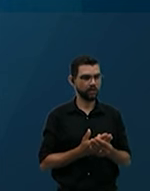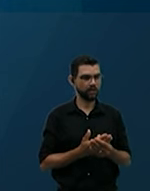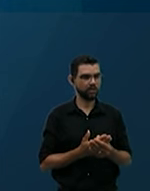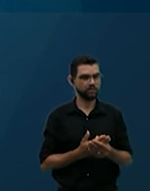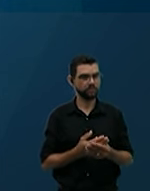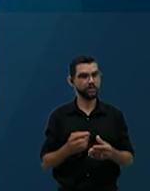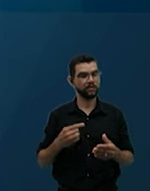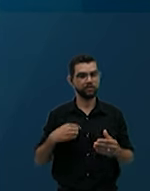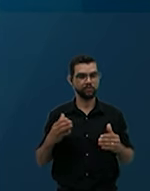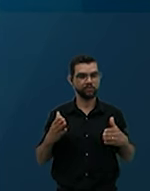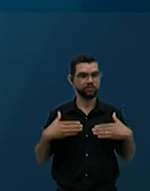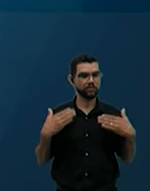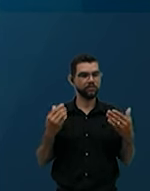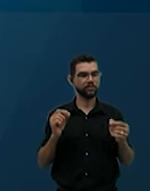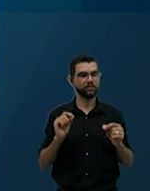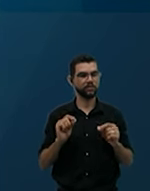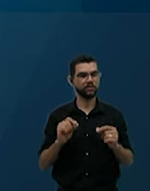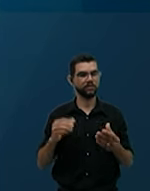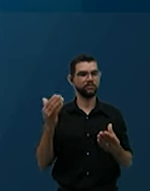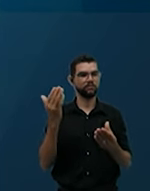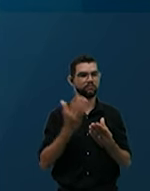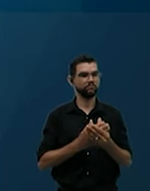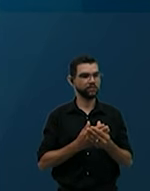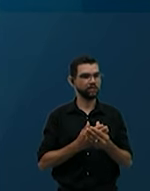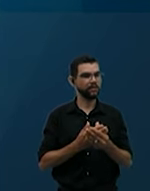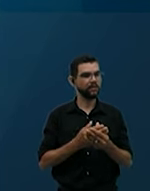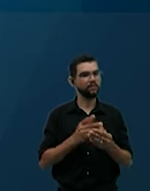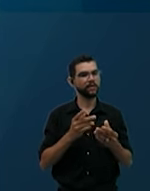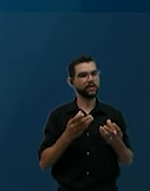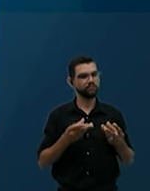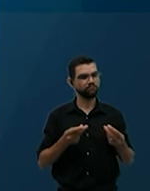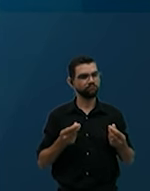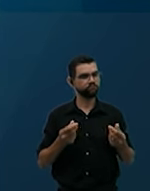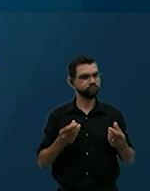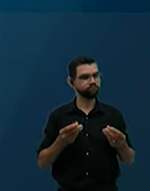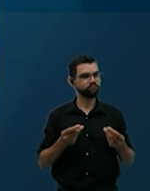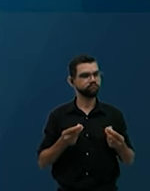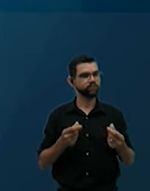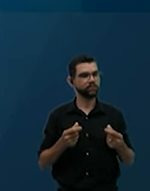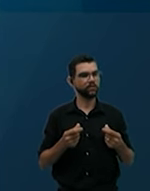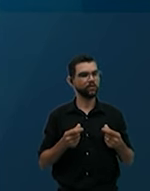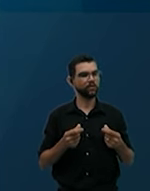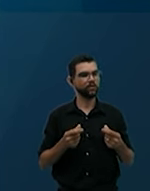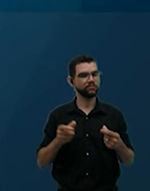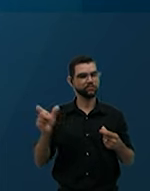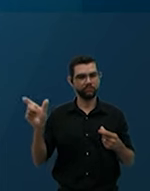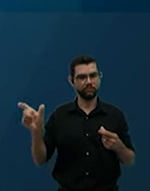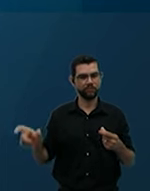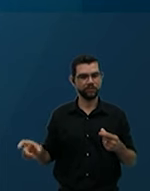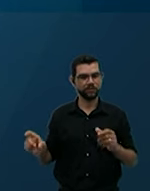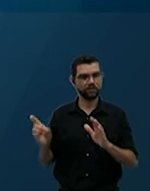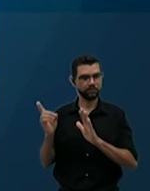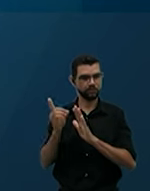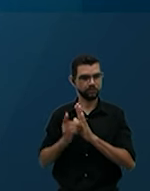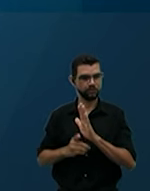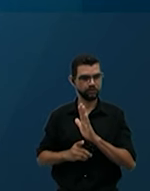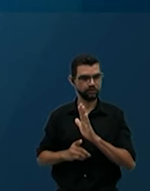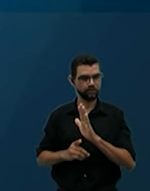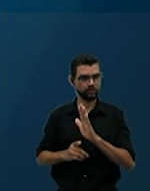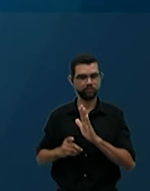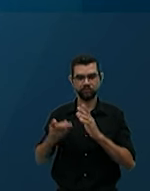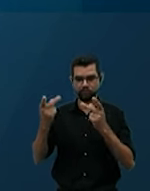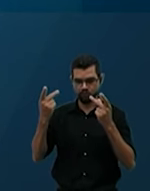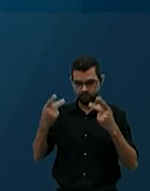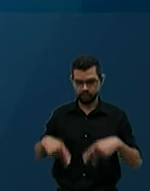um caso bastante sensível. De um lado, o direito de um ser humano,